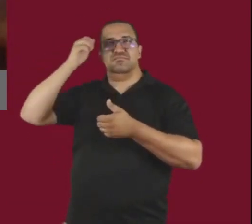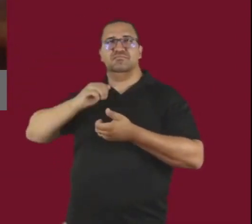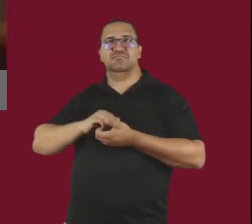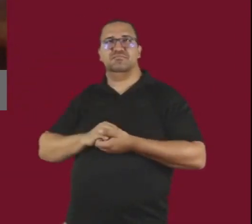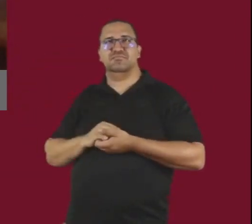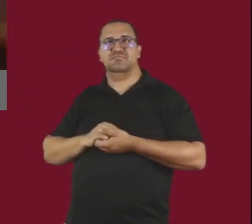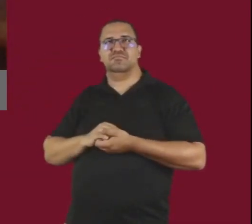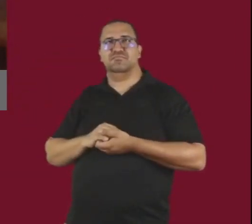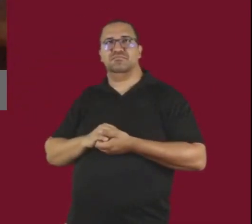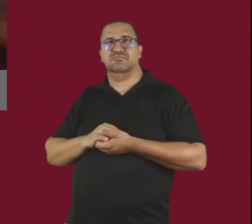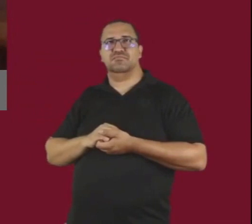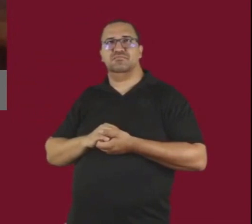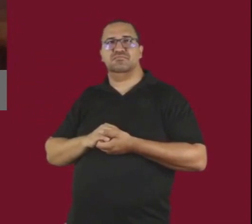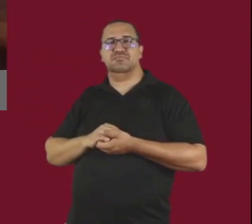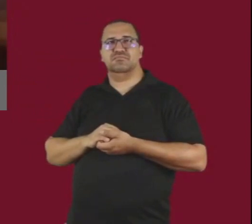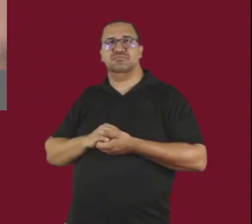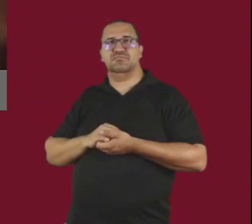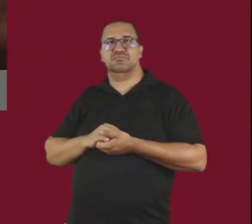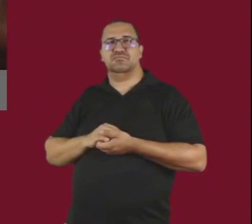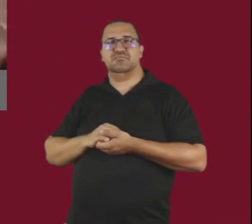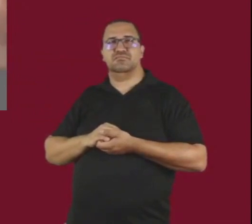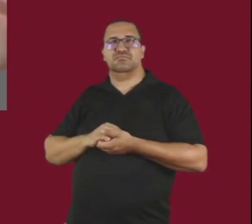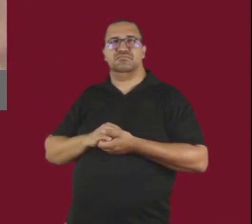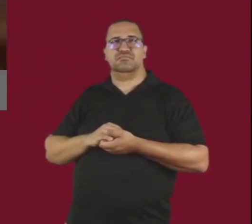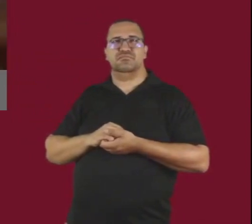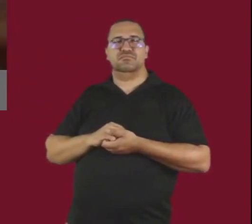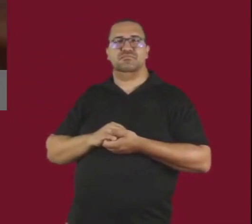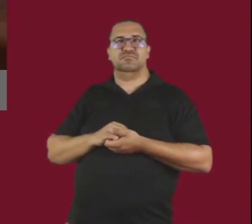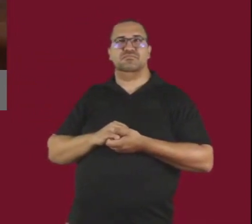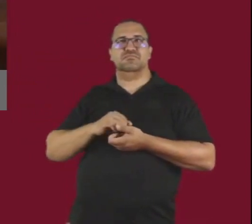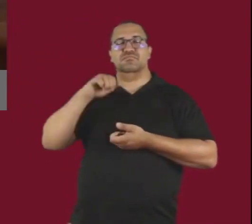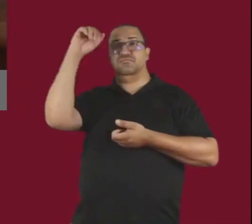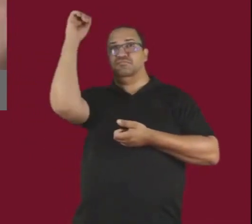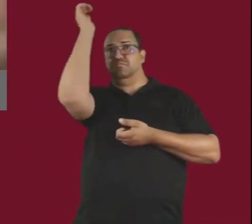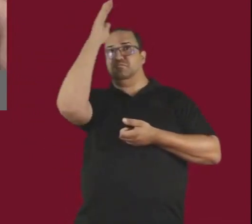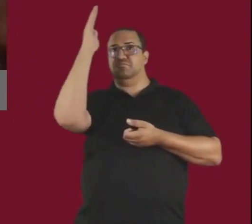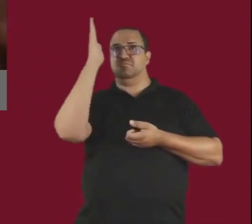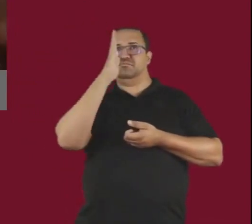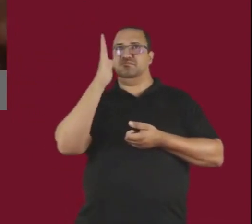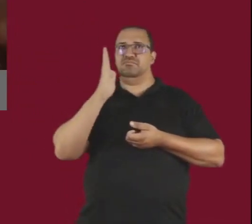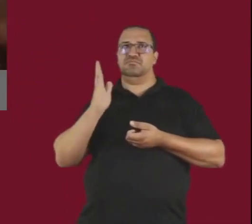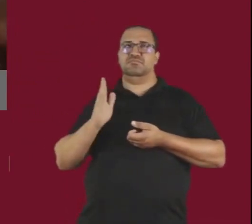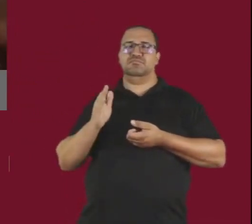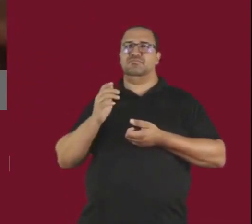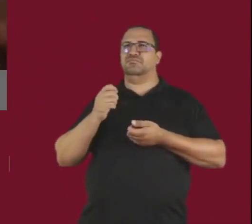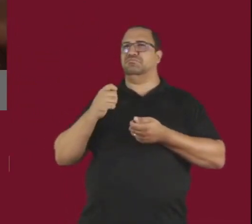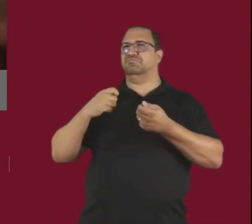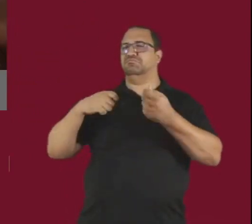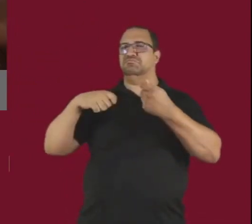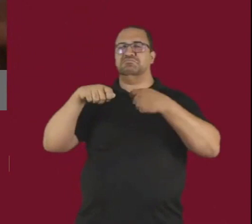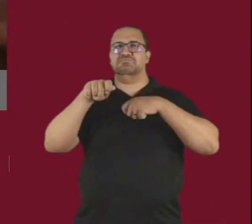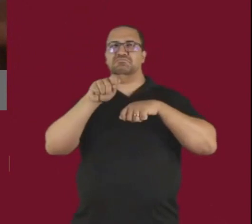momento. Assim, o Brasil poderia se transformar numa potência ecológica,